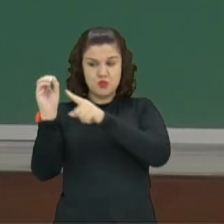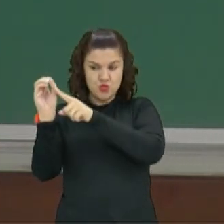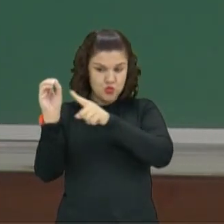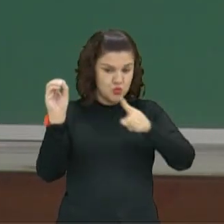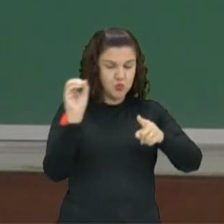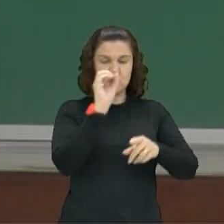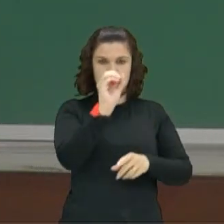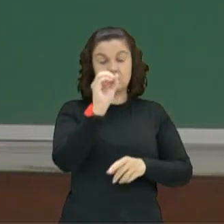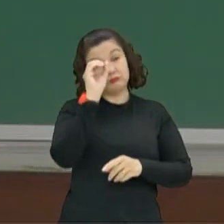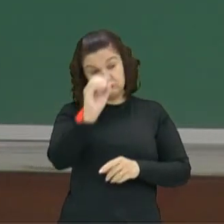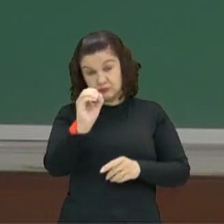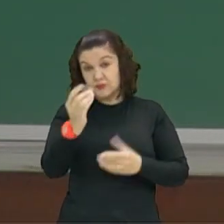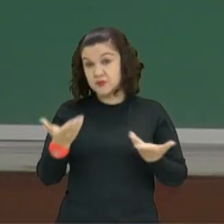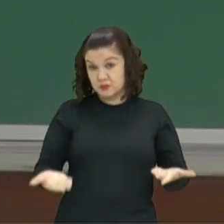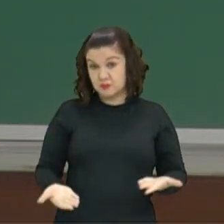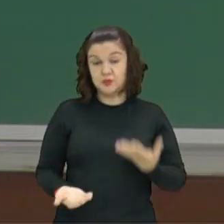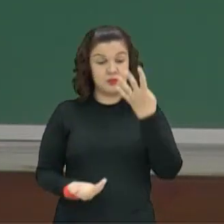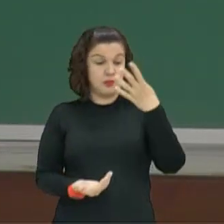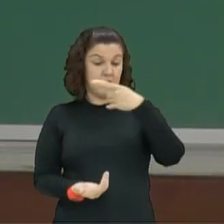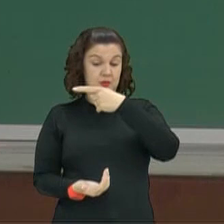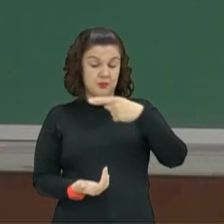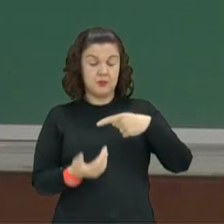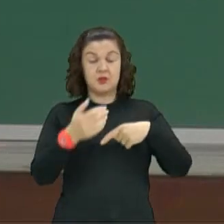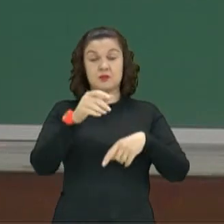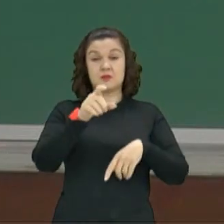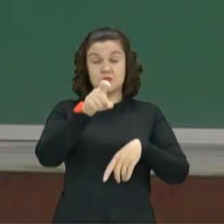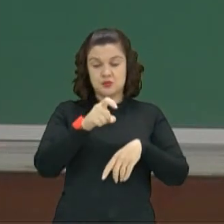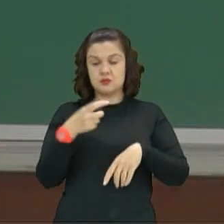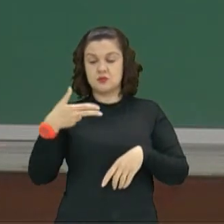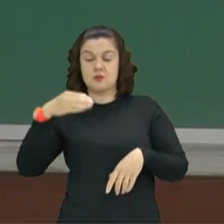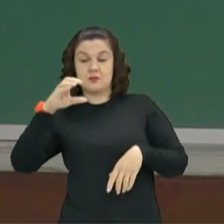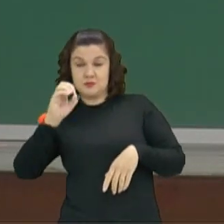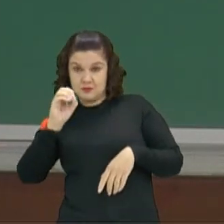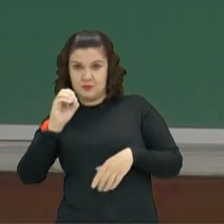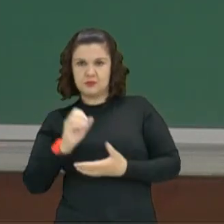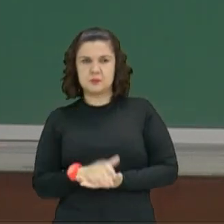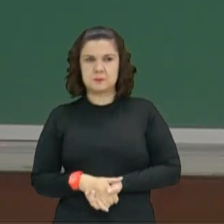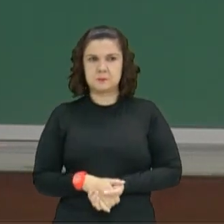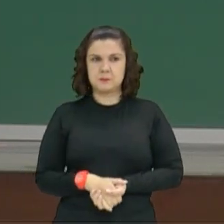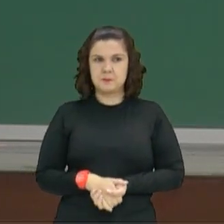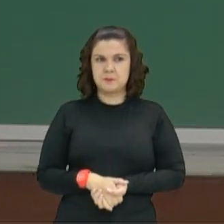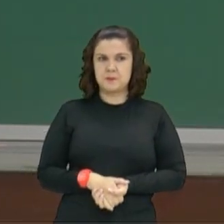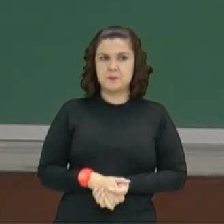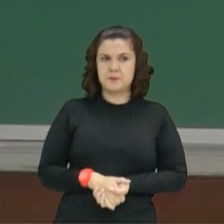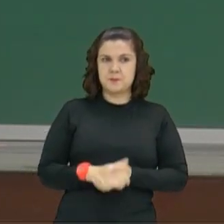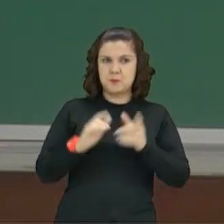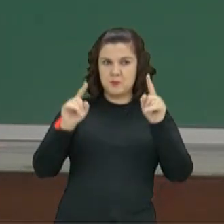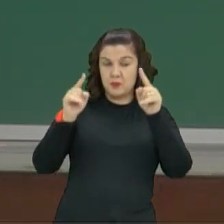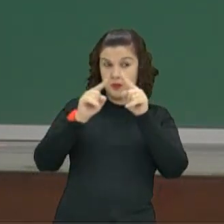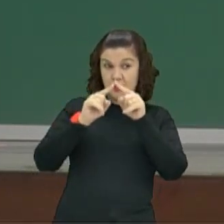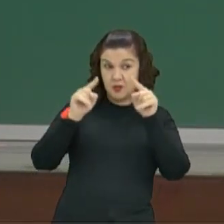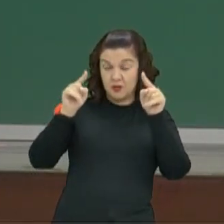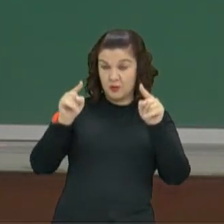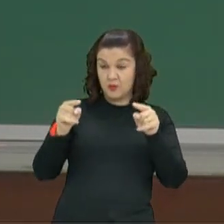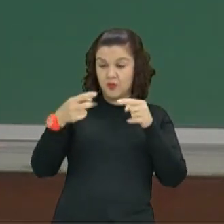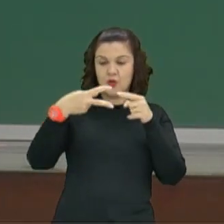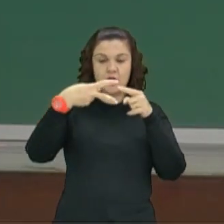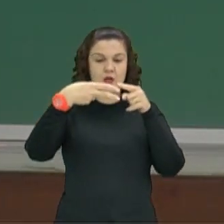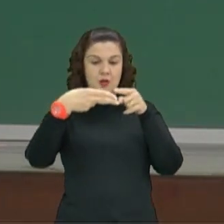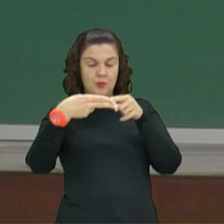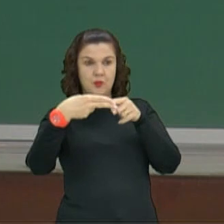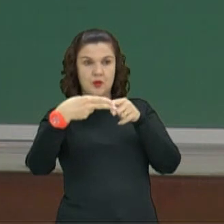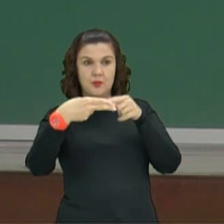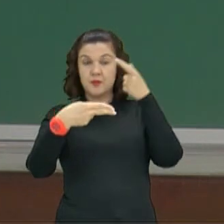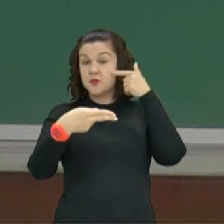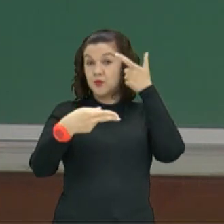por zero é zero, então ficou 4 menos x igual a zero. Ok? Eu coloquei aqui, ó, o símbolo, tá, de igual para a